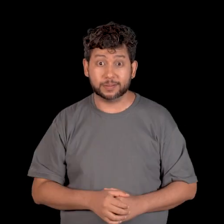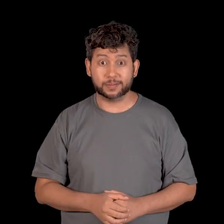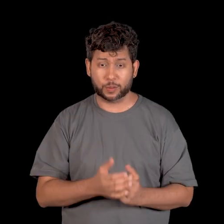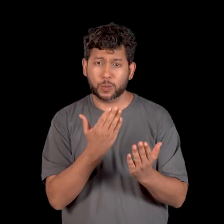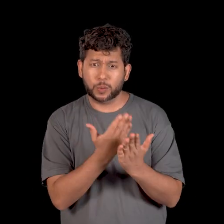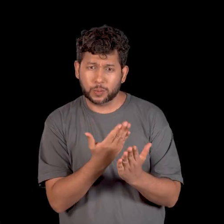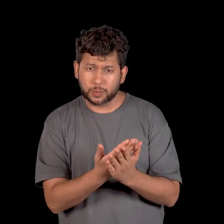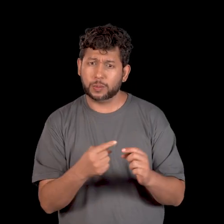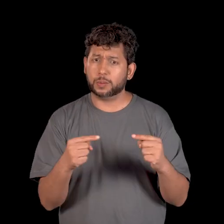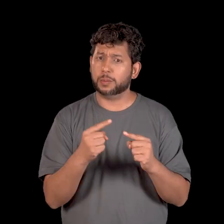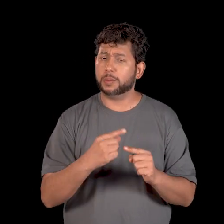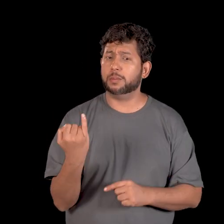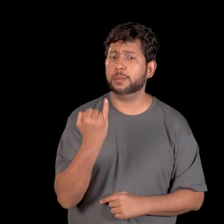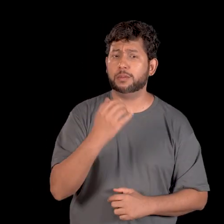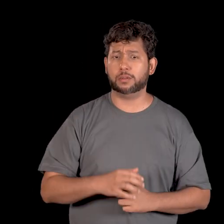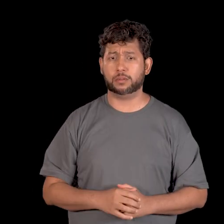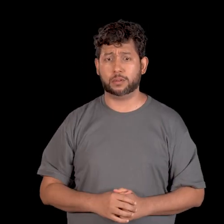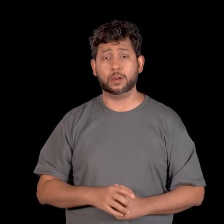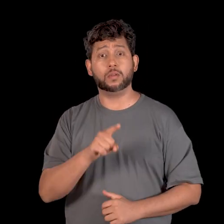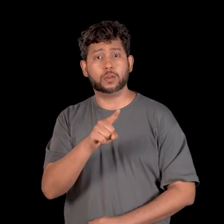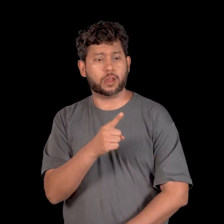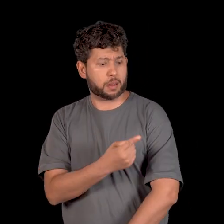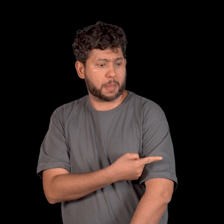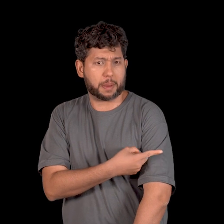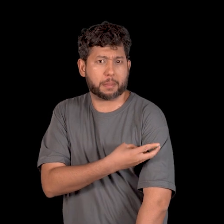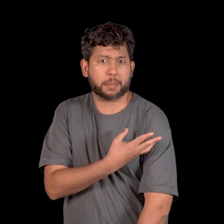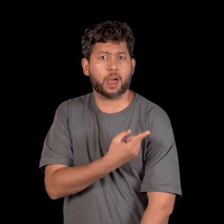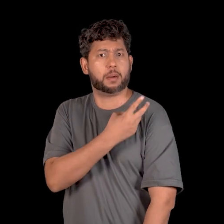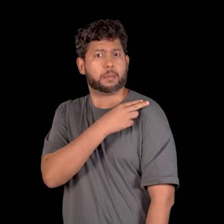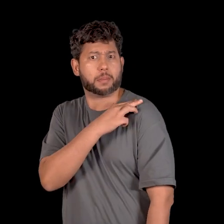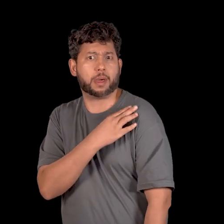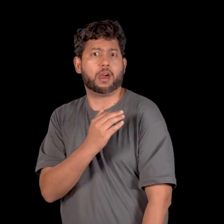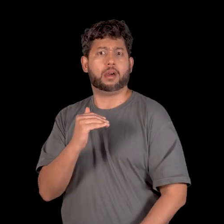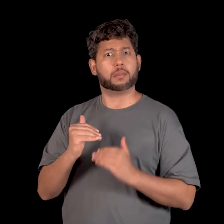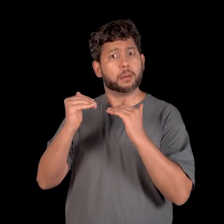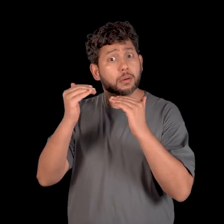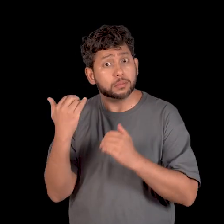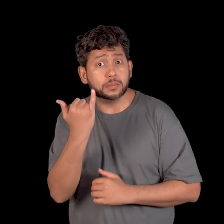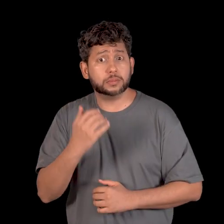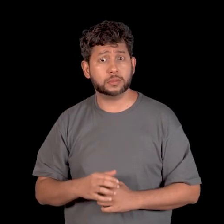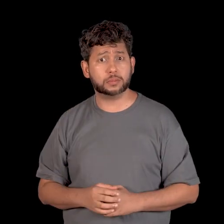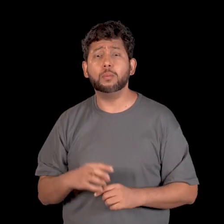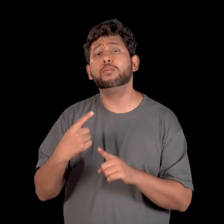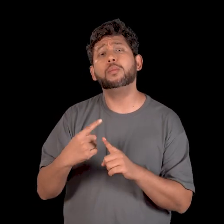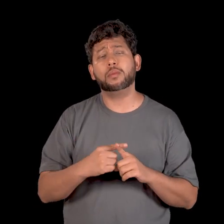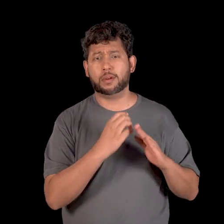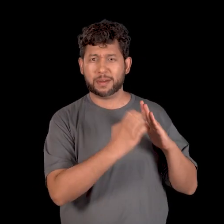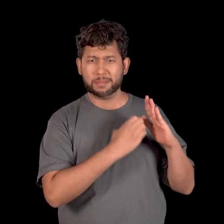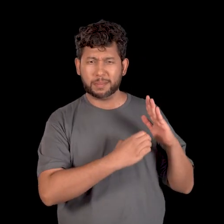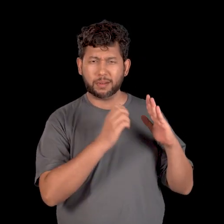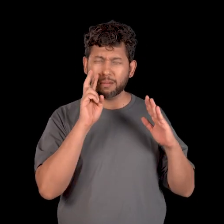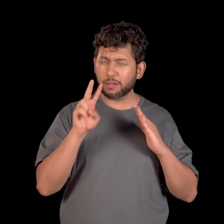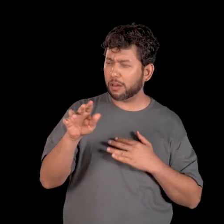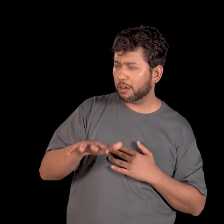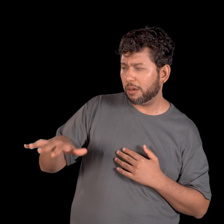Ensino. A real importância dos estudos. A escolaridade tem grande importância para a carreira profissional de todos nós,